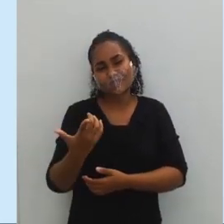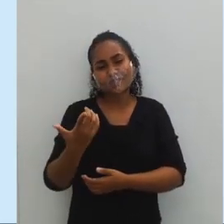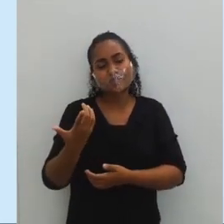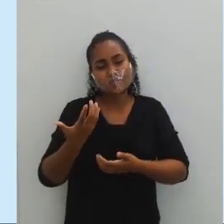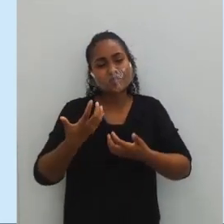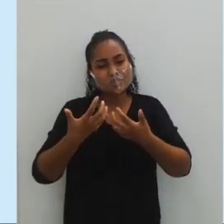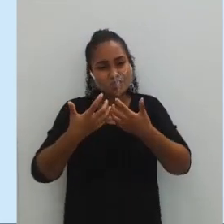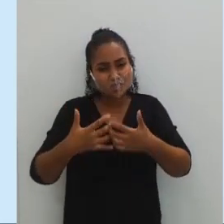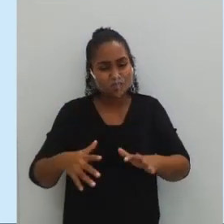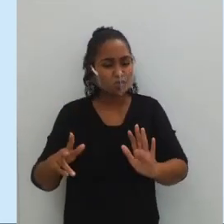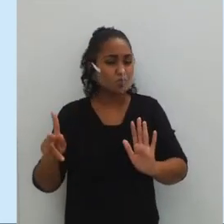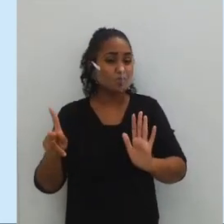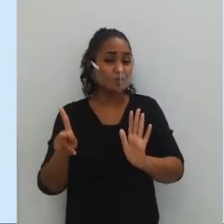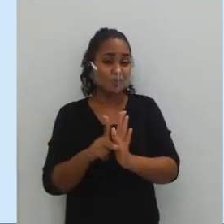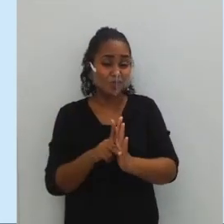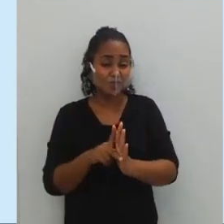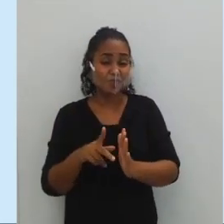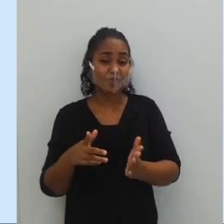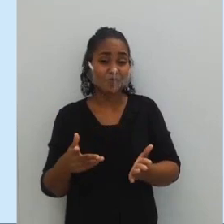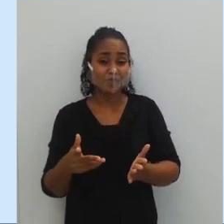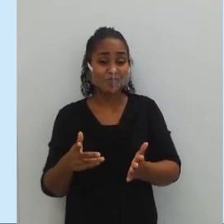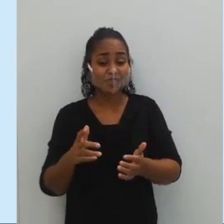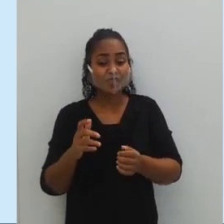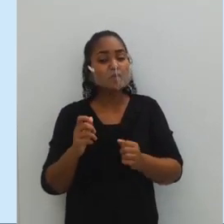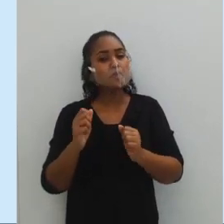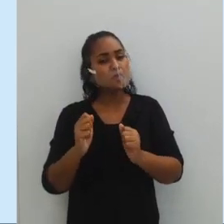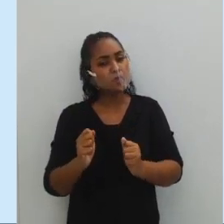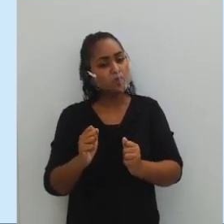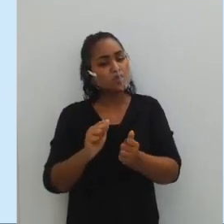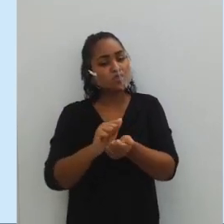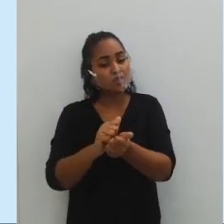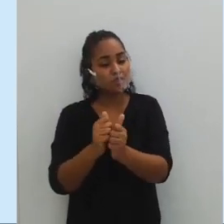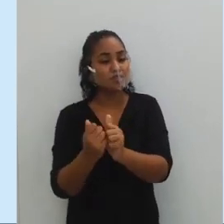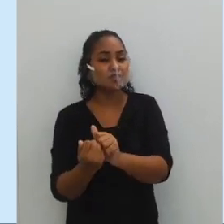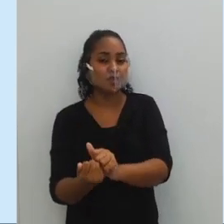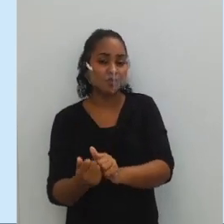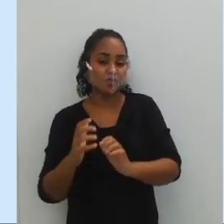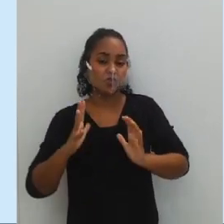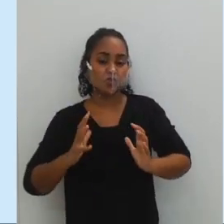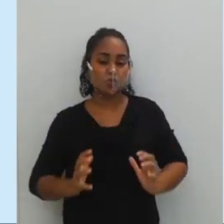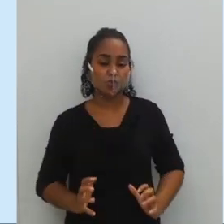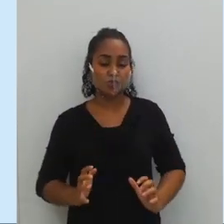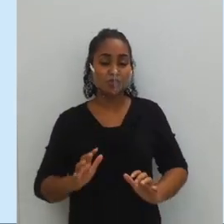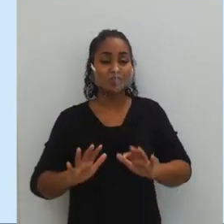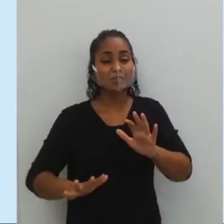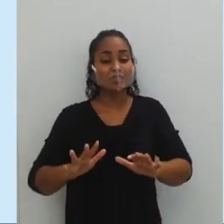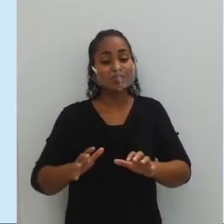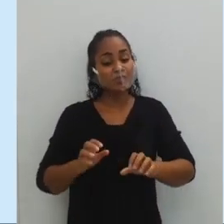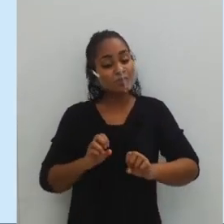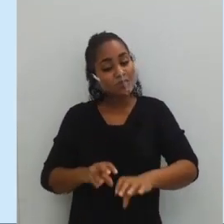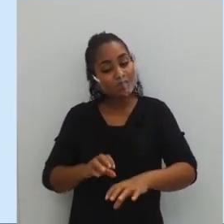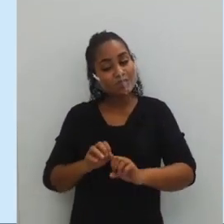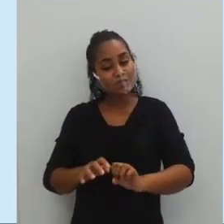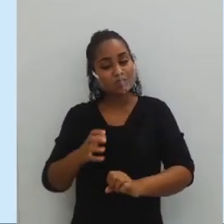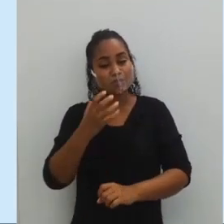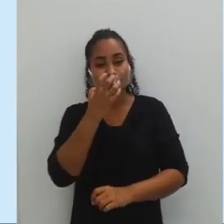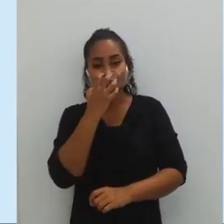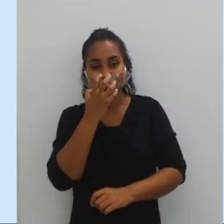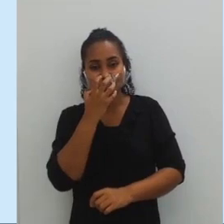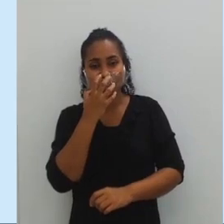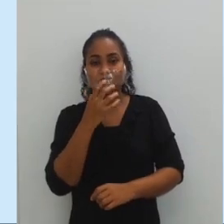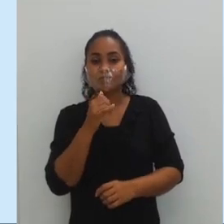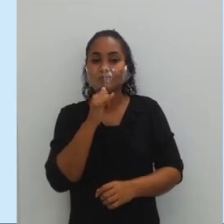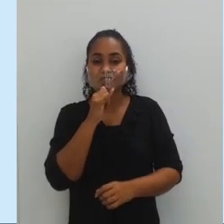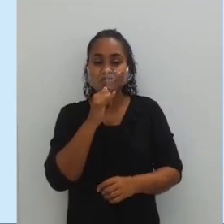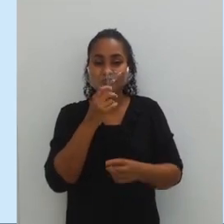ele tem uma natureza, mas essa natureza ela é adestrável. Então tudo vai depender de quem cria. E aí eu trouxe